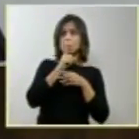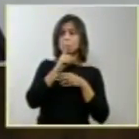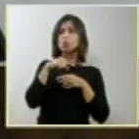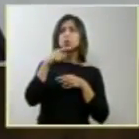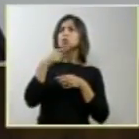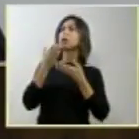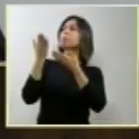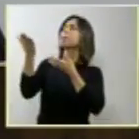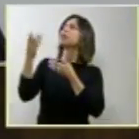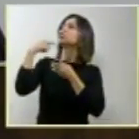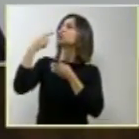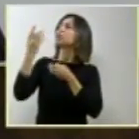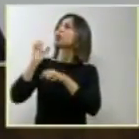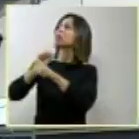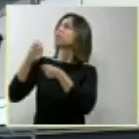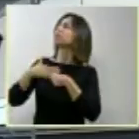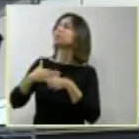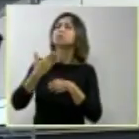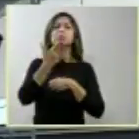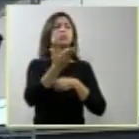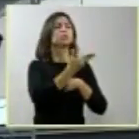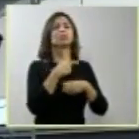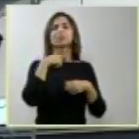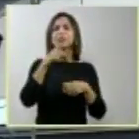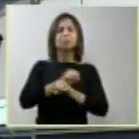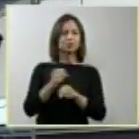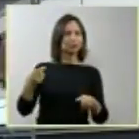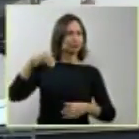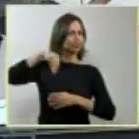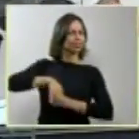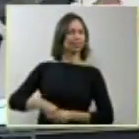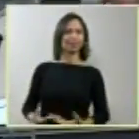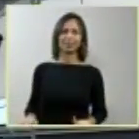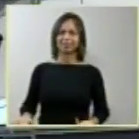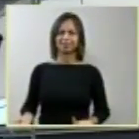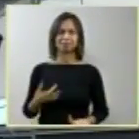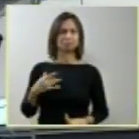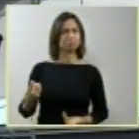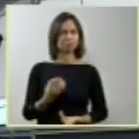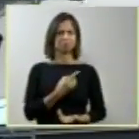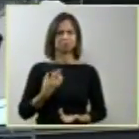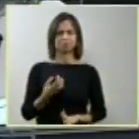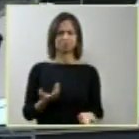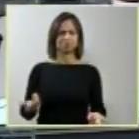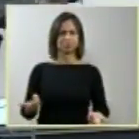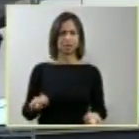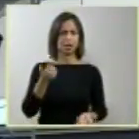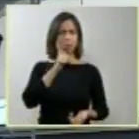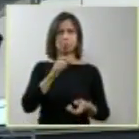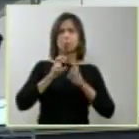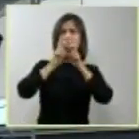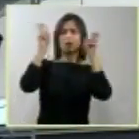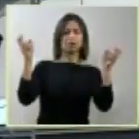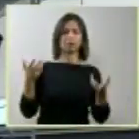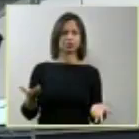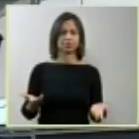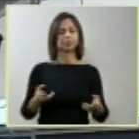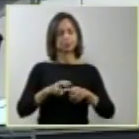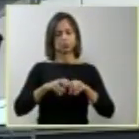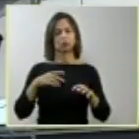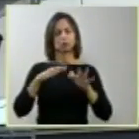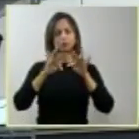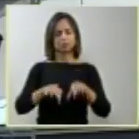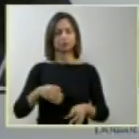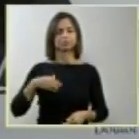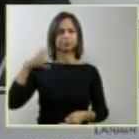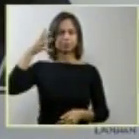não pode apelar para uma corte. O ser que está por alguns meses na gestação da mulher não pode se defender, não pode gritar. Portanto, eu quero encerrar a